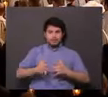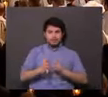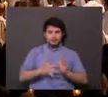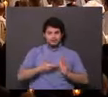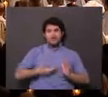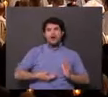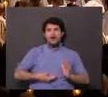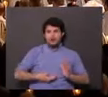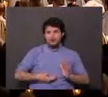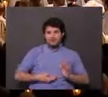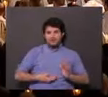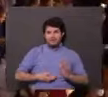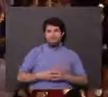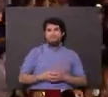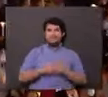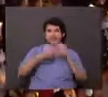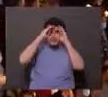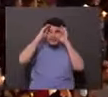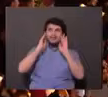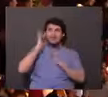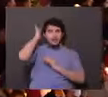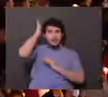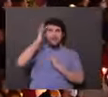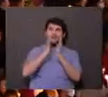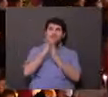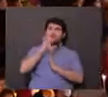do vosso ventre, Jesus.